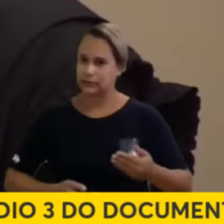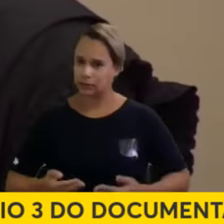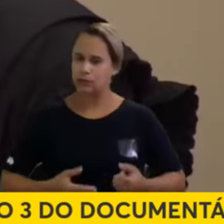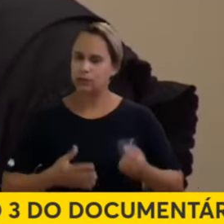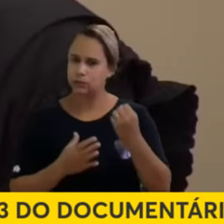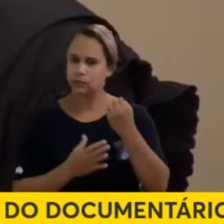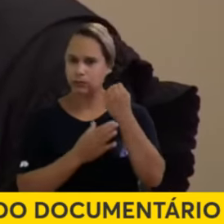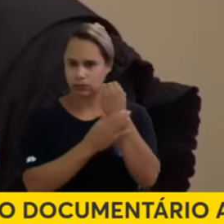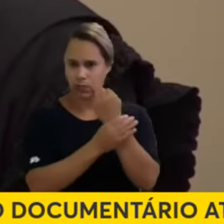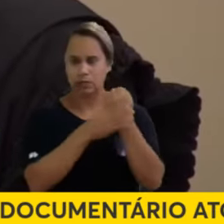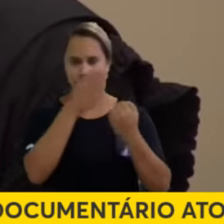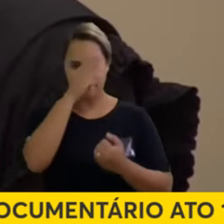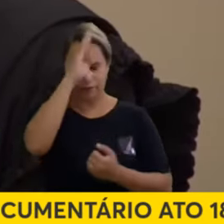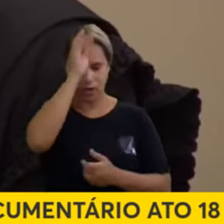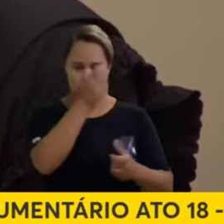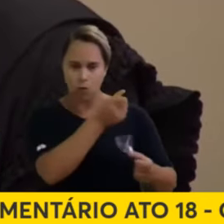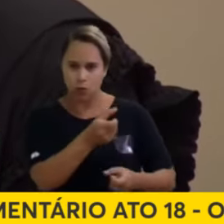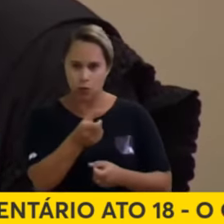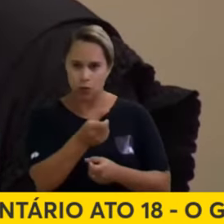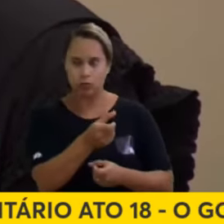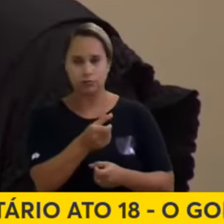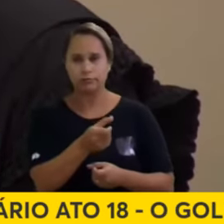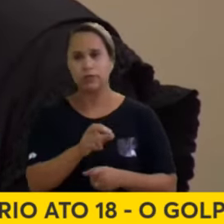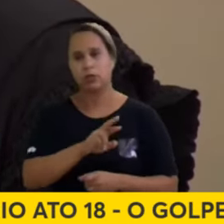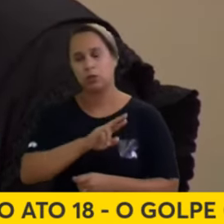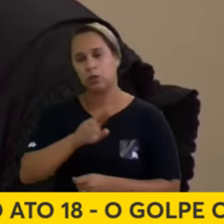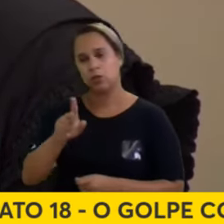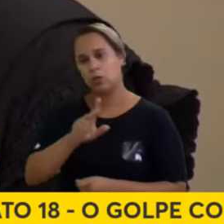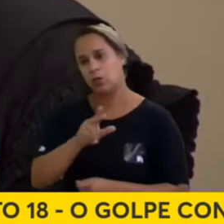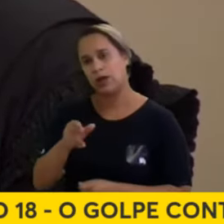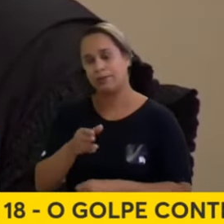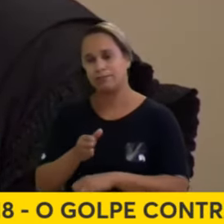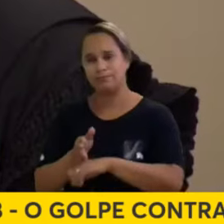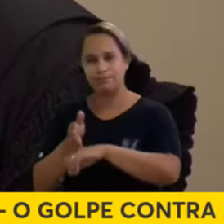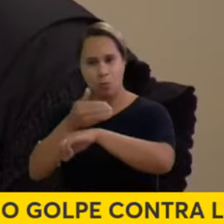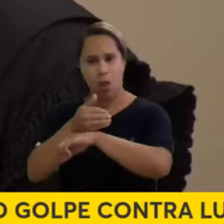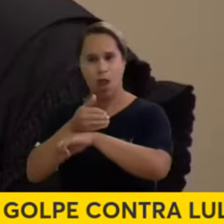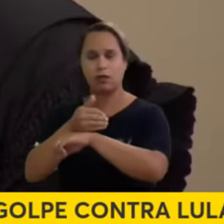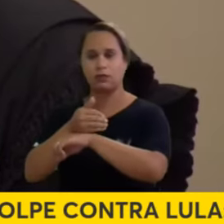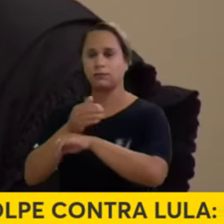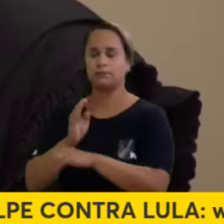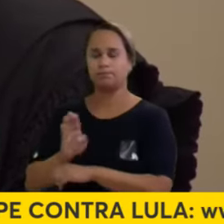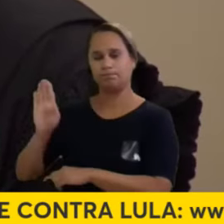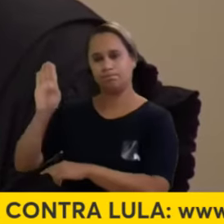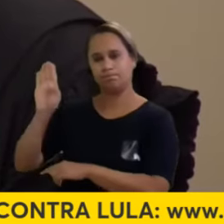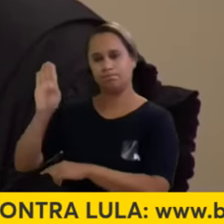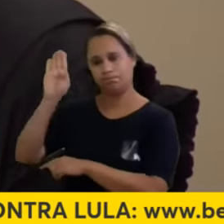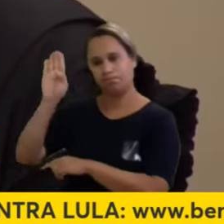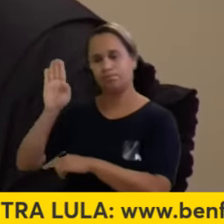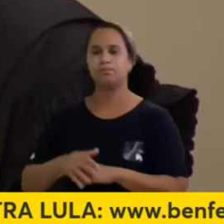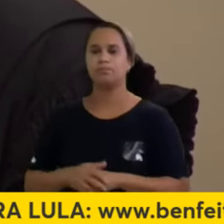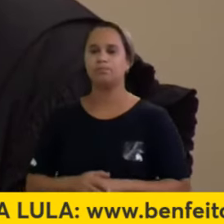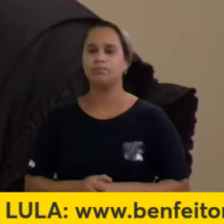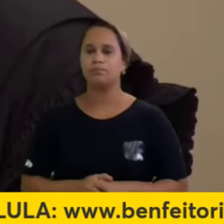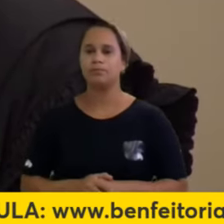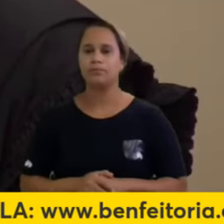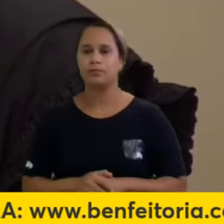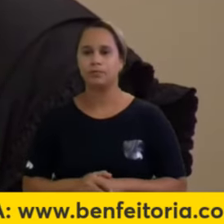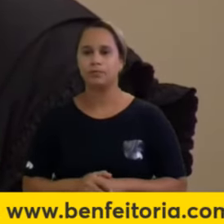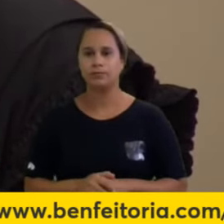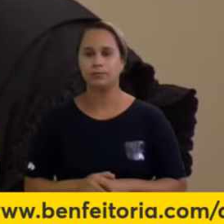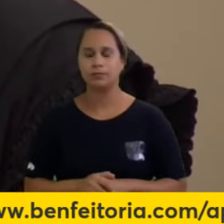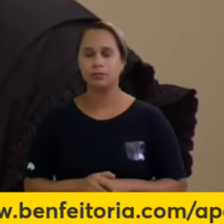não sejam destinados à promoção pessoal de pré-candidatos nesse caso foram destinados à realização segura de venda de c de porte assim razão pela qual